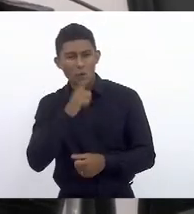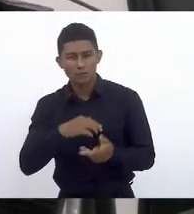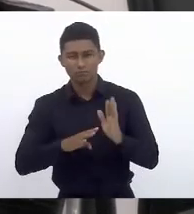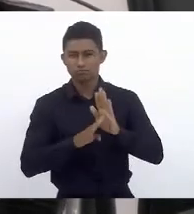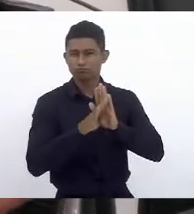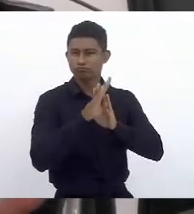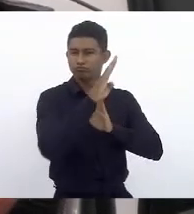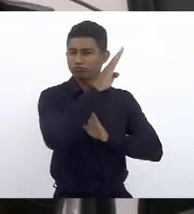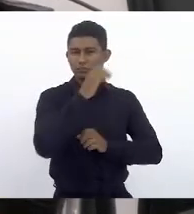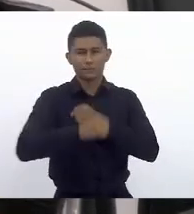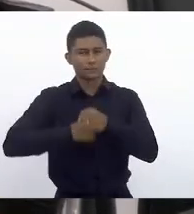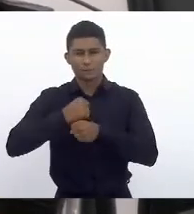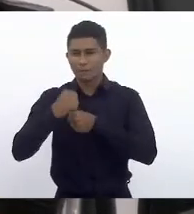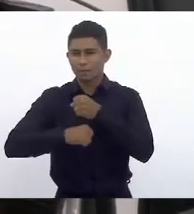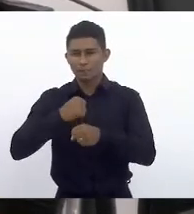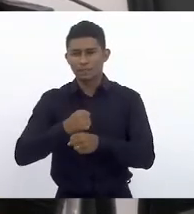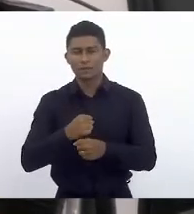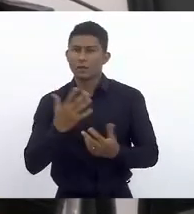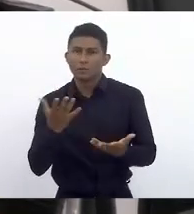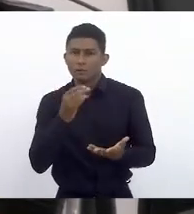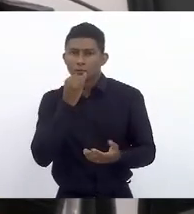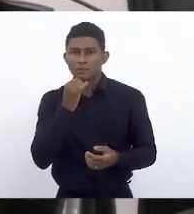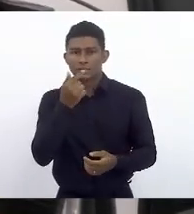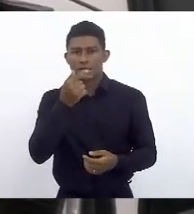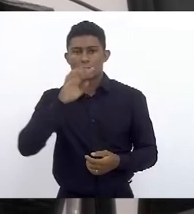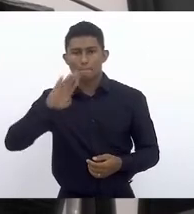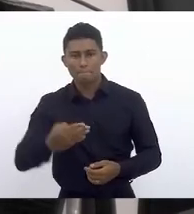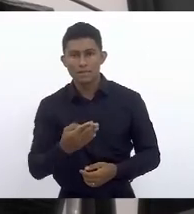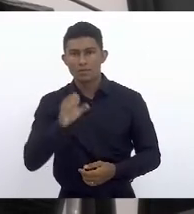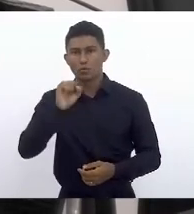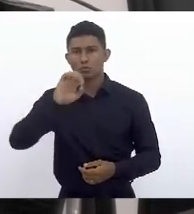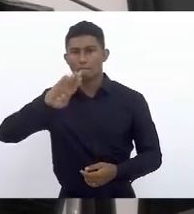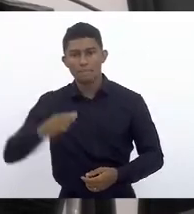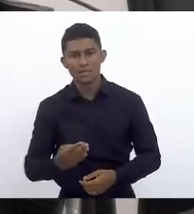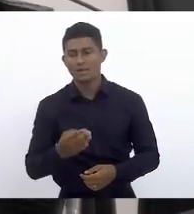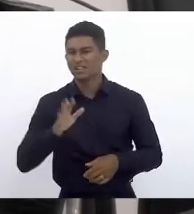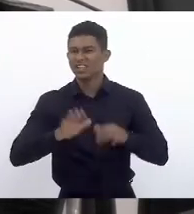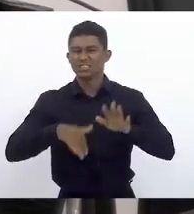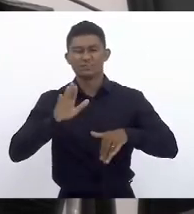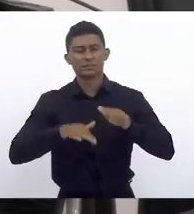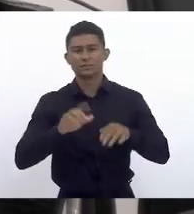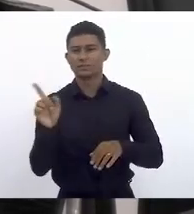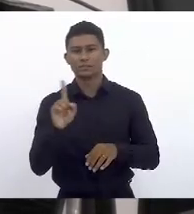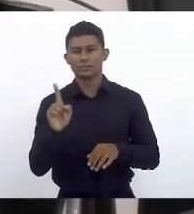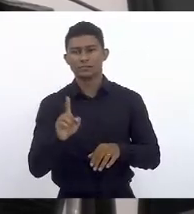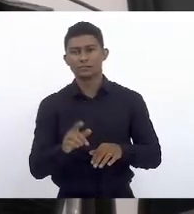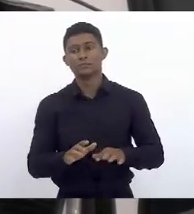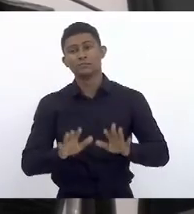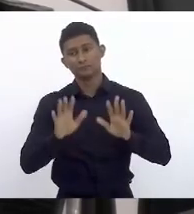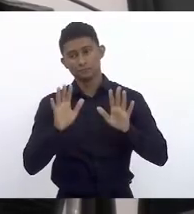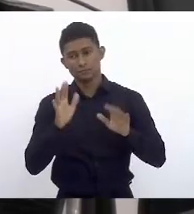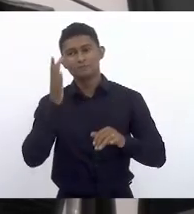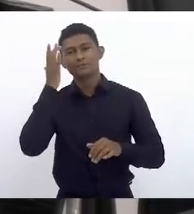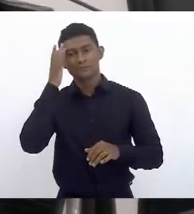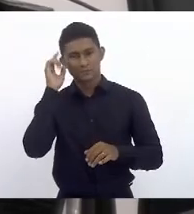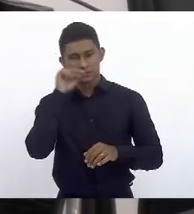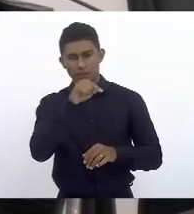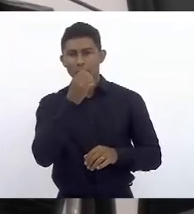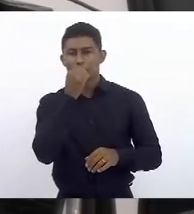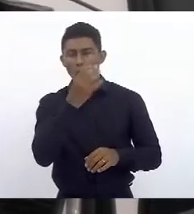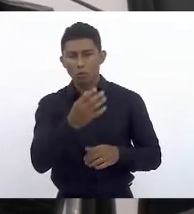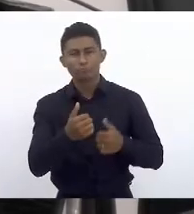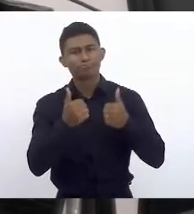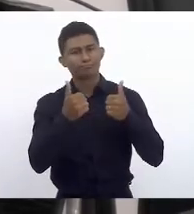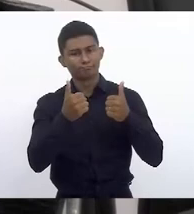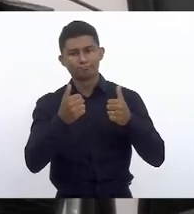Não vai dar para ter todo ano 7, 8 bi, a maior, como eu acho, que eu acredito que esse ano nós teremos. Mas sempre positivo.